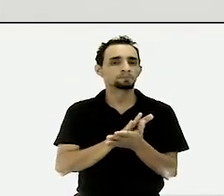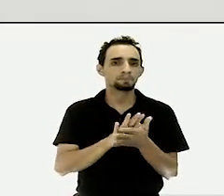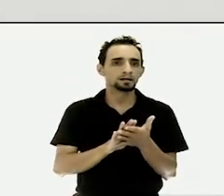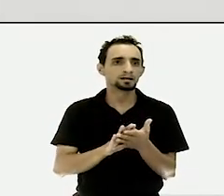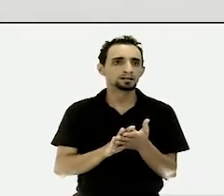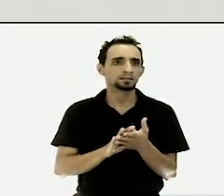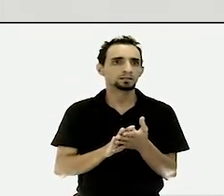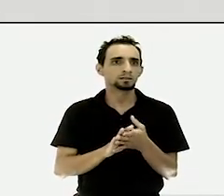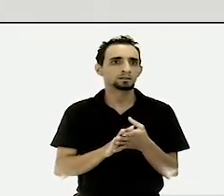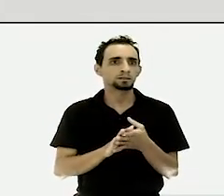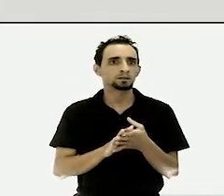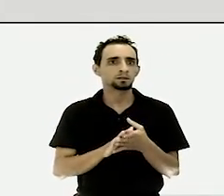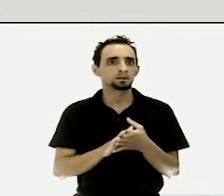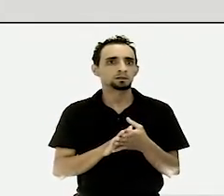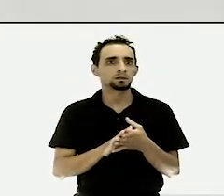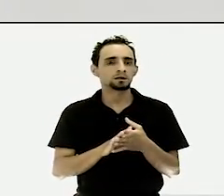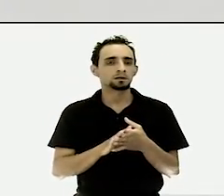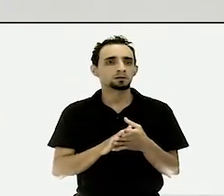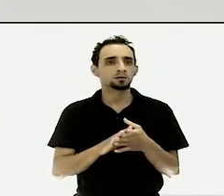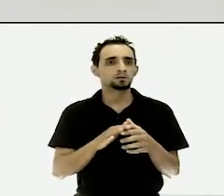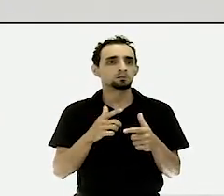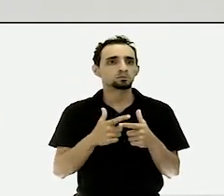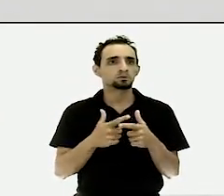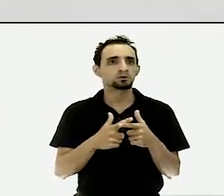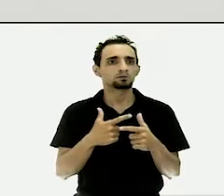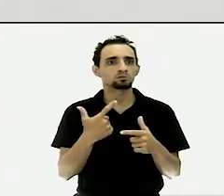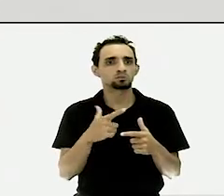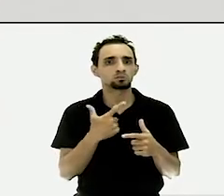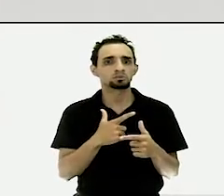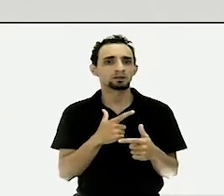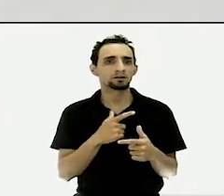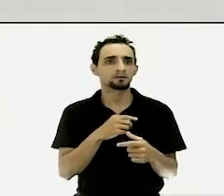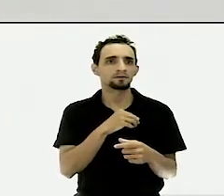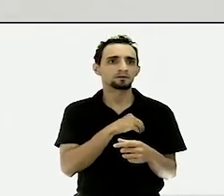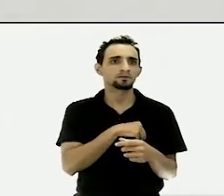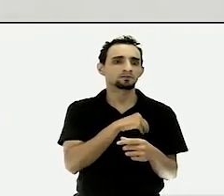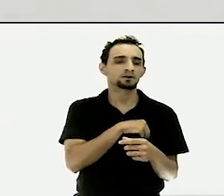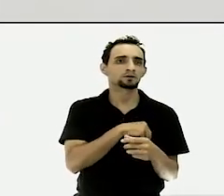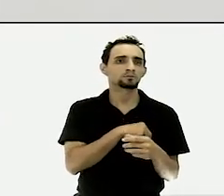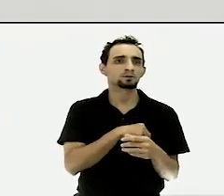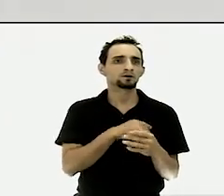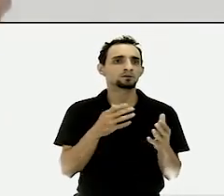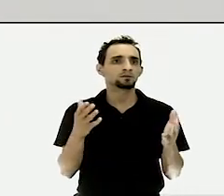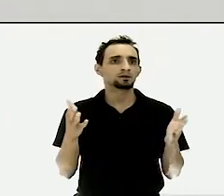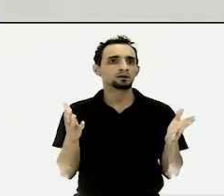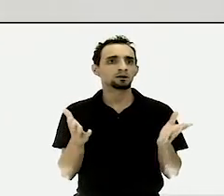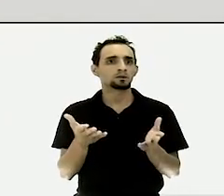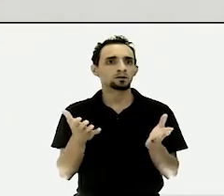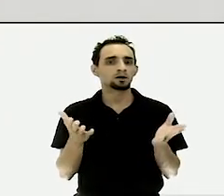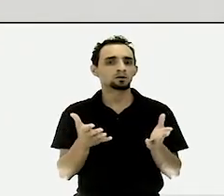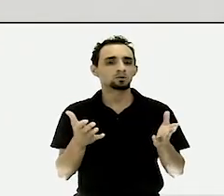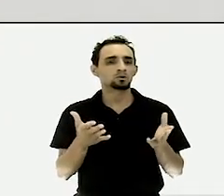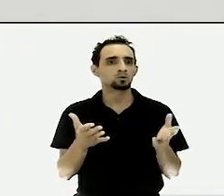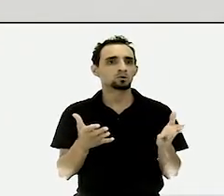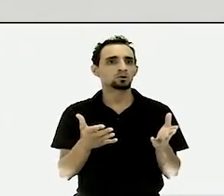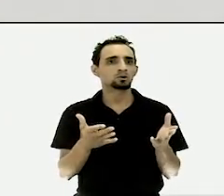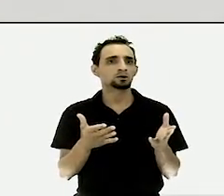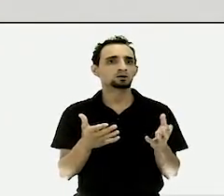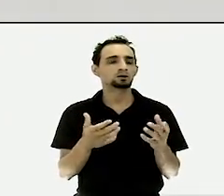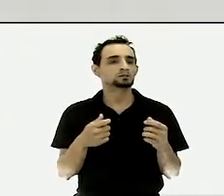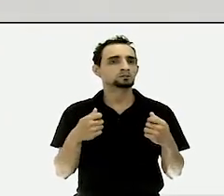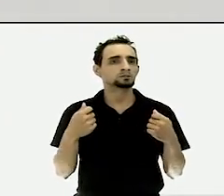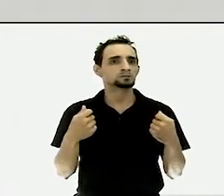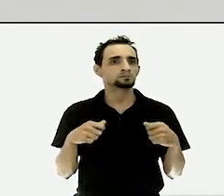e meu vizinho, que era o Cuca, que é o Cuca Buffet, eu falo que a Bruna nasceu naquele dia. Eu gritando, desesperada, porque minha filha